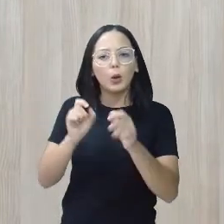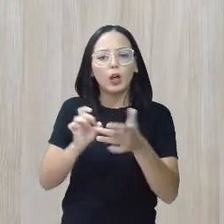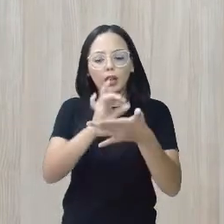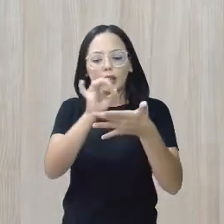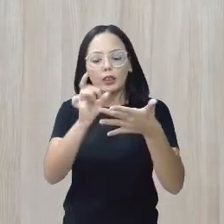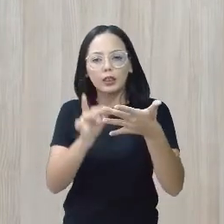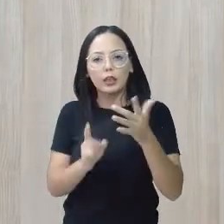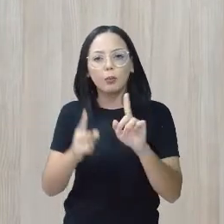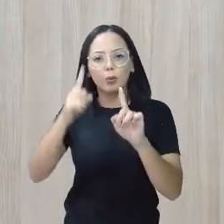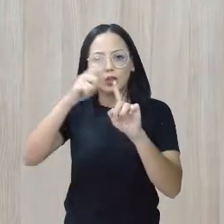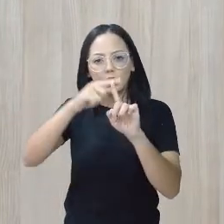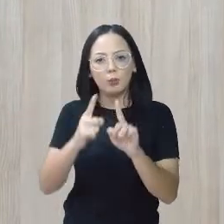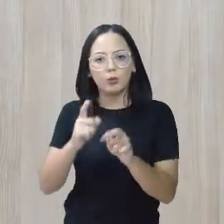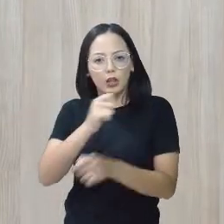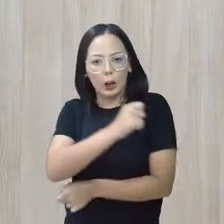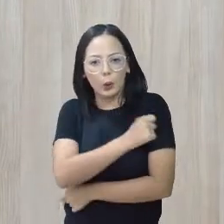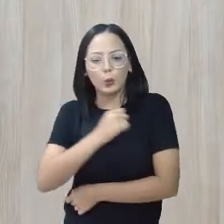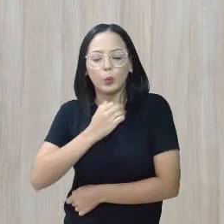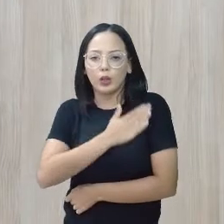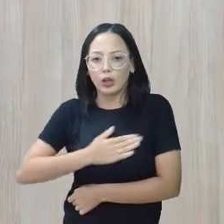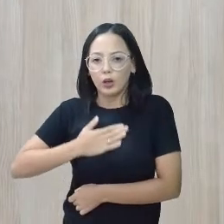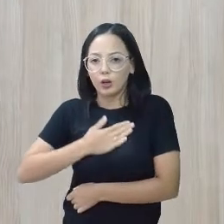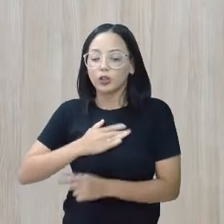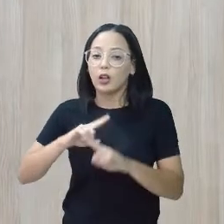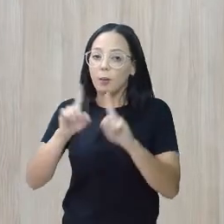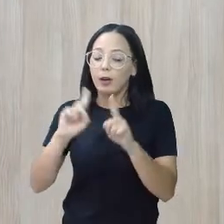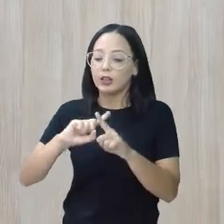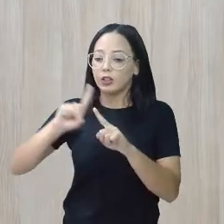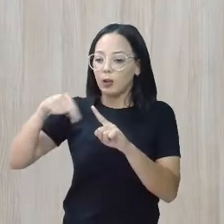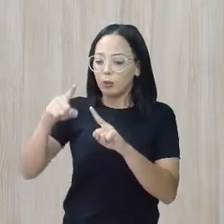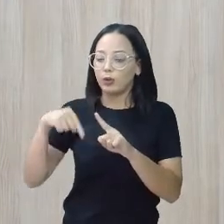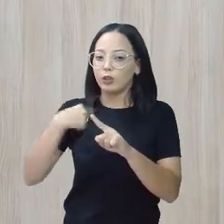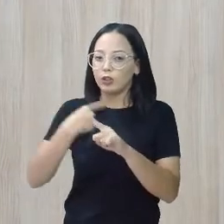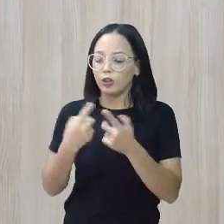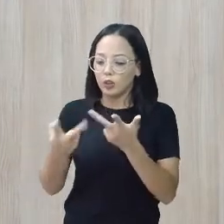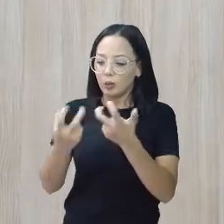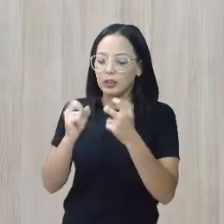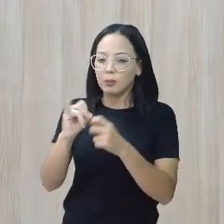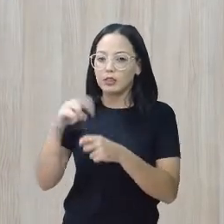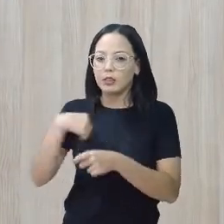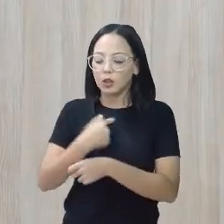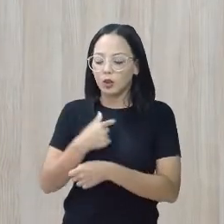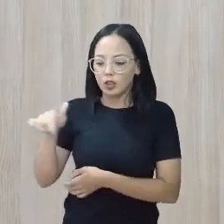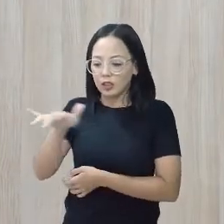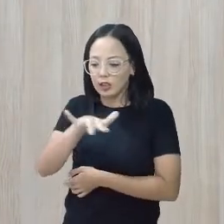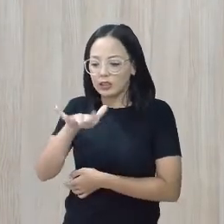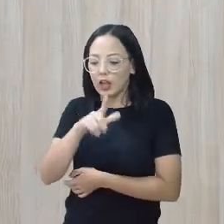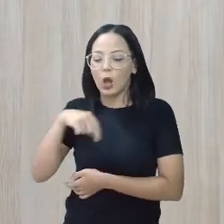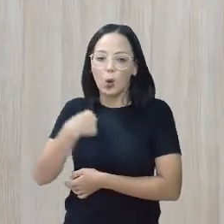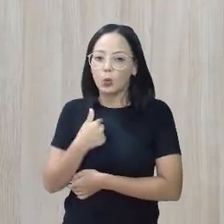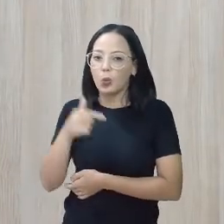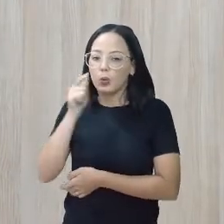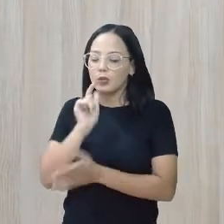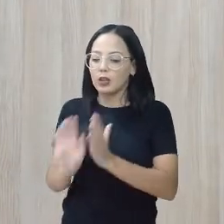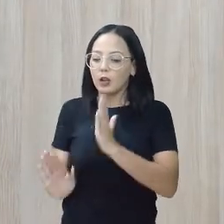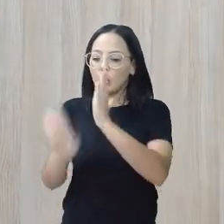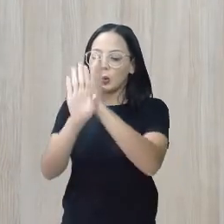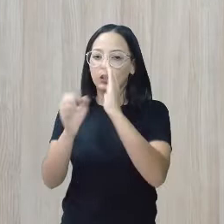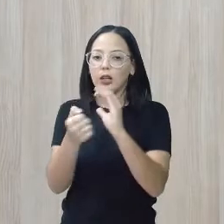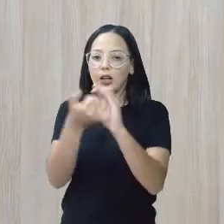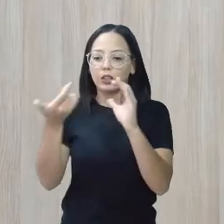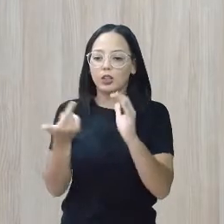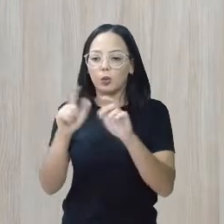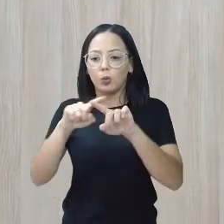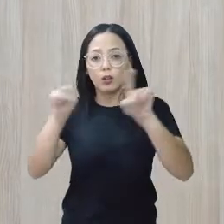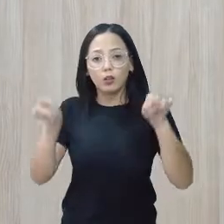alunos que gosta dele. Só que depois a gente percebe que se eu for generalizar, talvez eu não atinja o perfil de outra turma. Outra turma